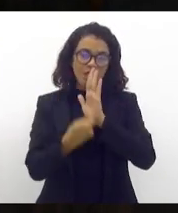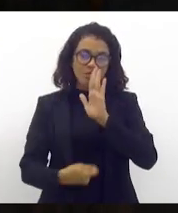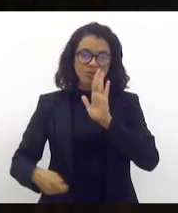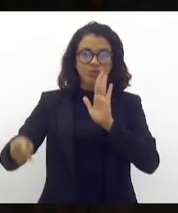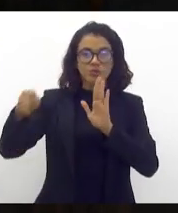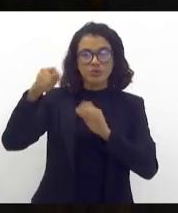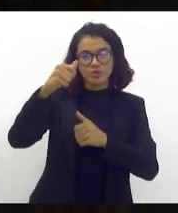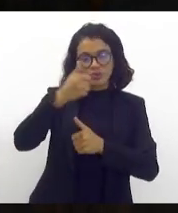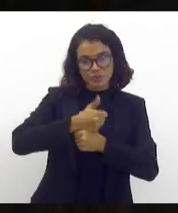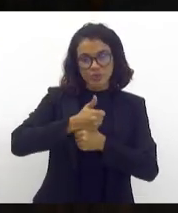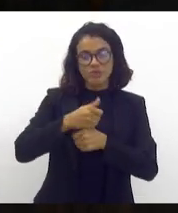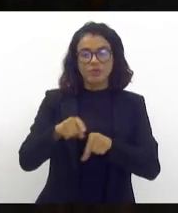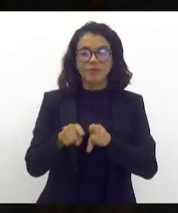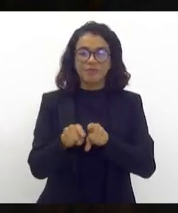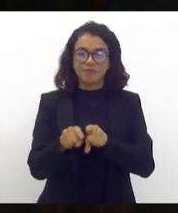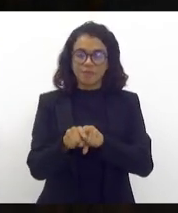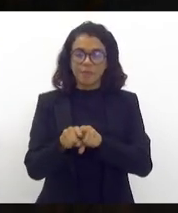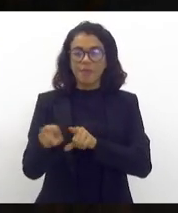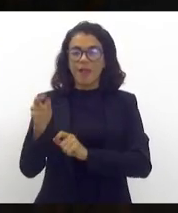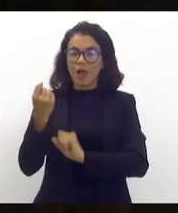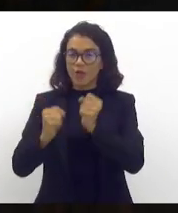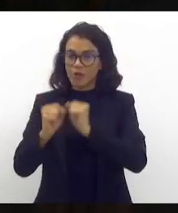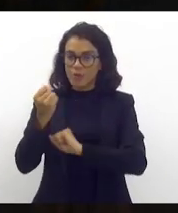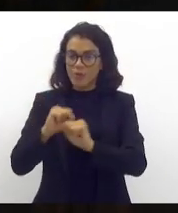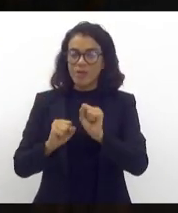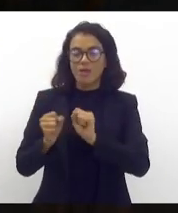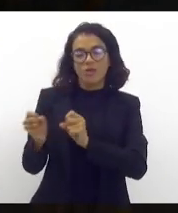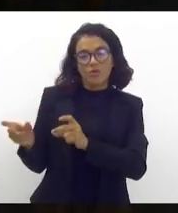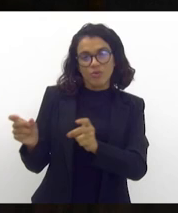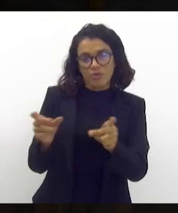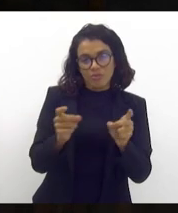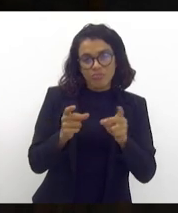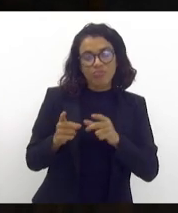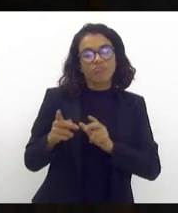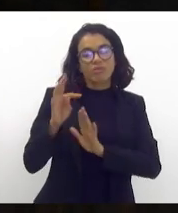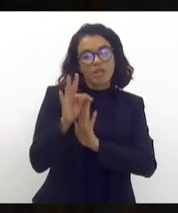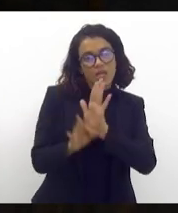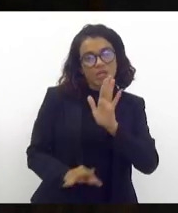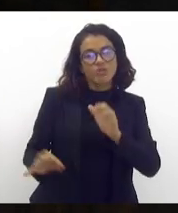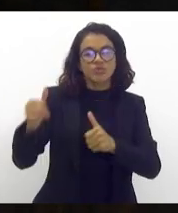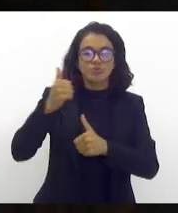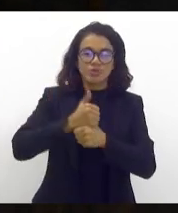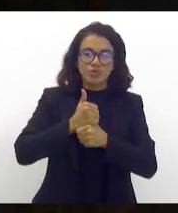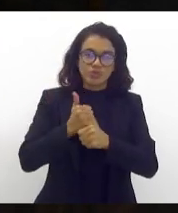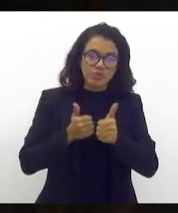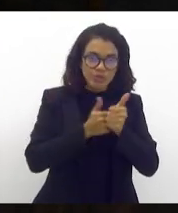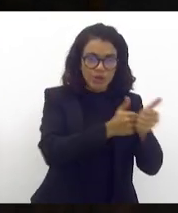com emenda, e de Economia, Indústria e Comércio, favorável com o substitutivo da CCJ.